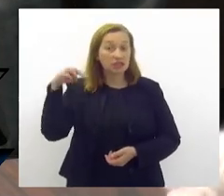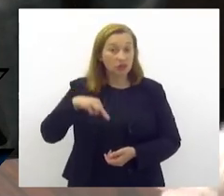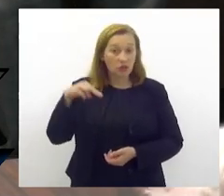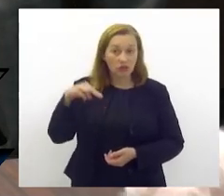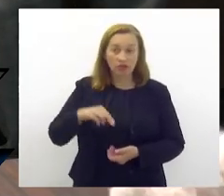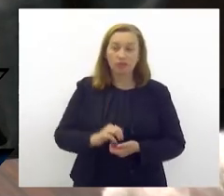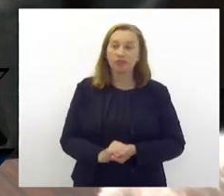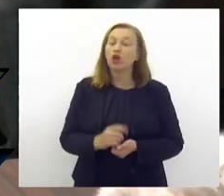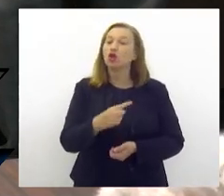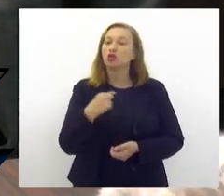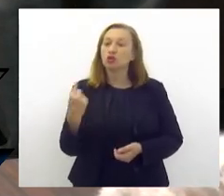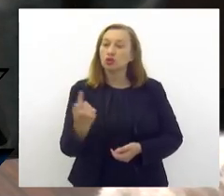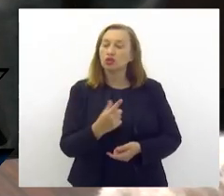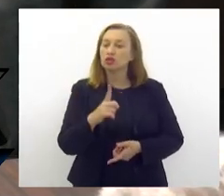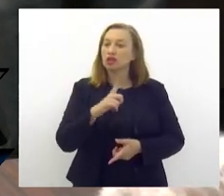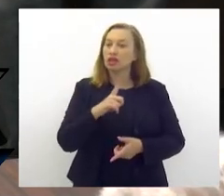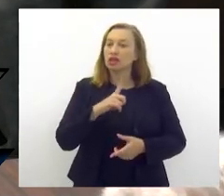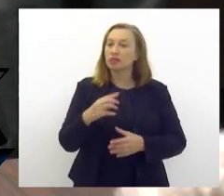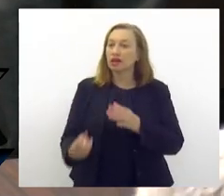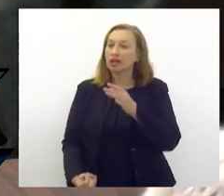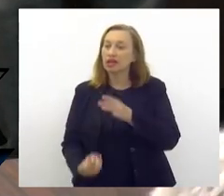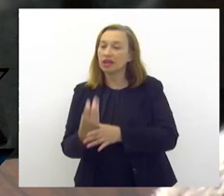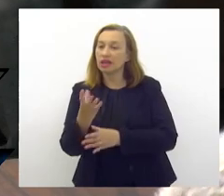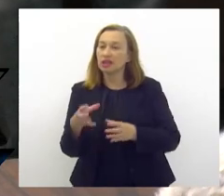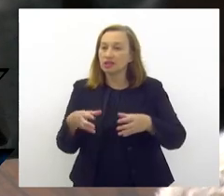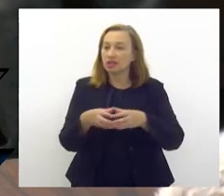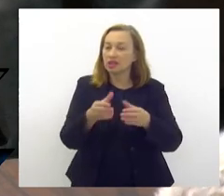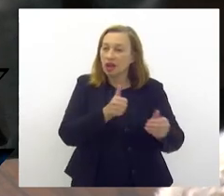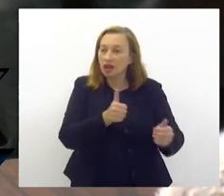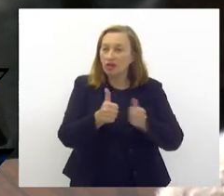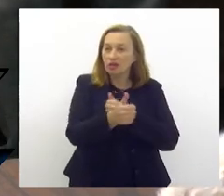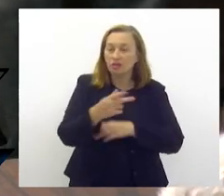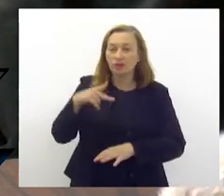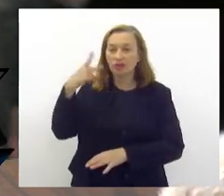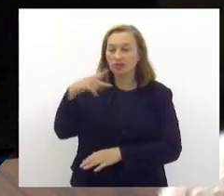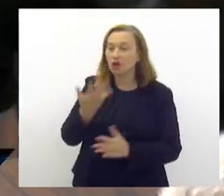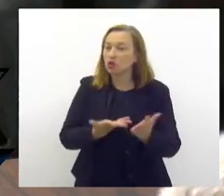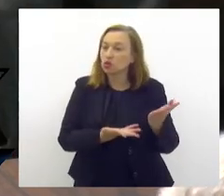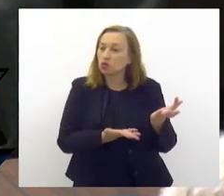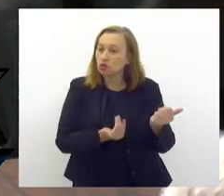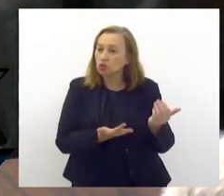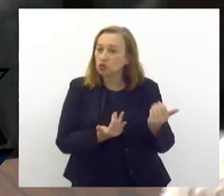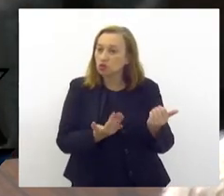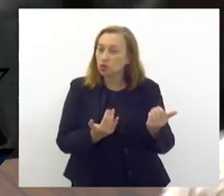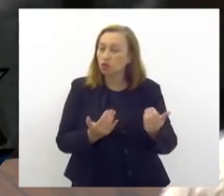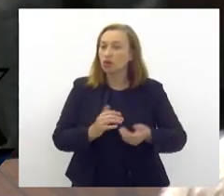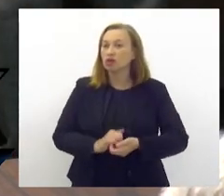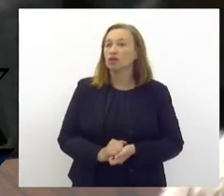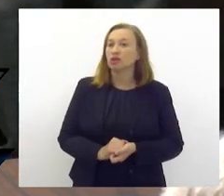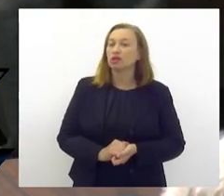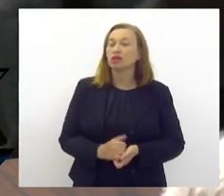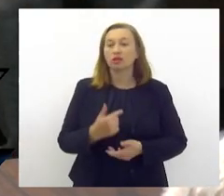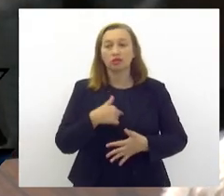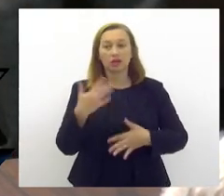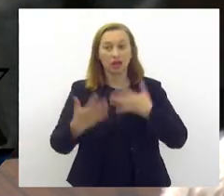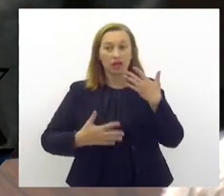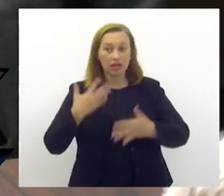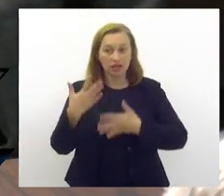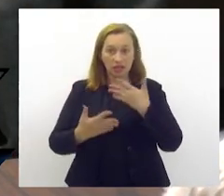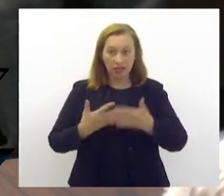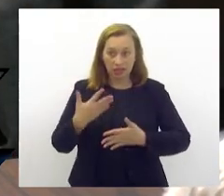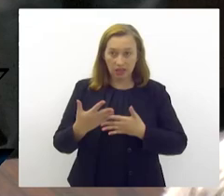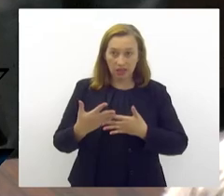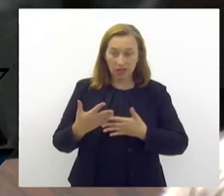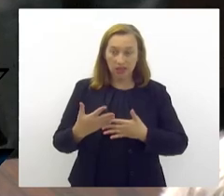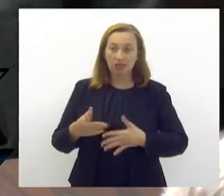novembro nós teremos a instalação da Frente Parlamentar da Juventude, da qual eu terei o prazer de ser a honra